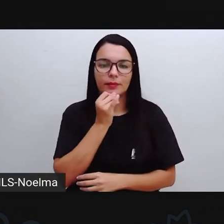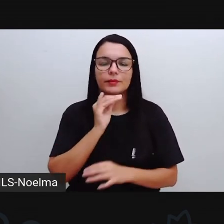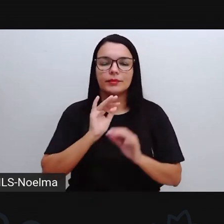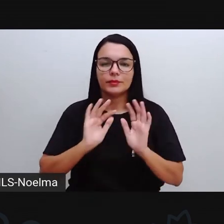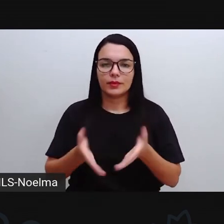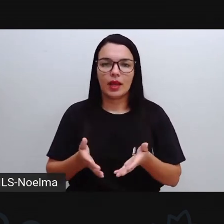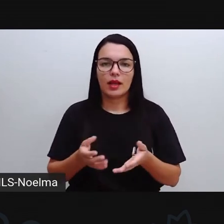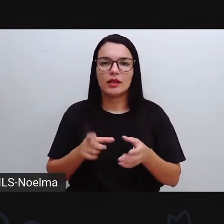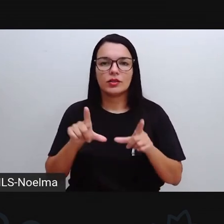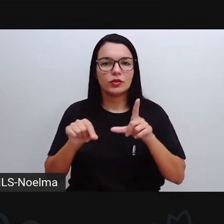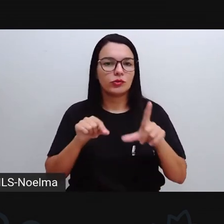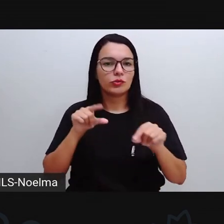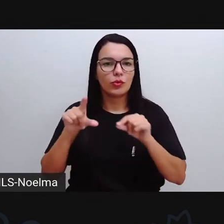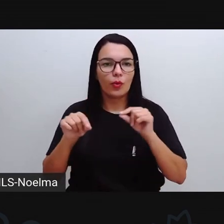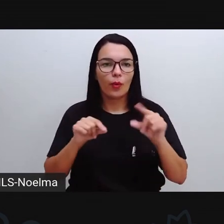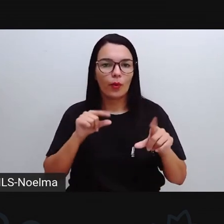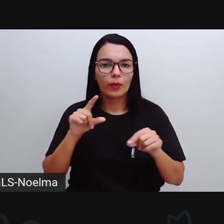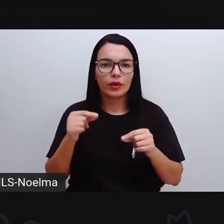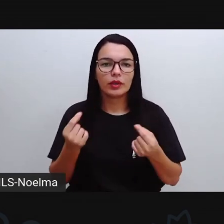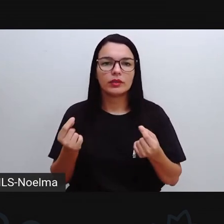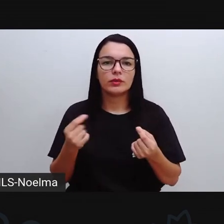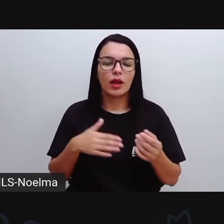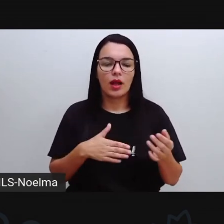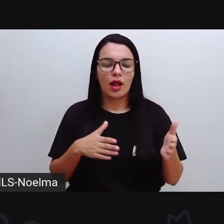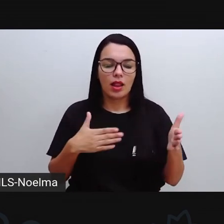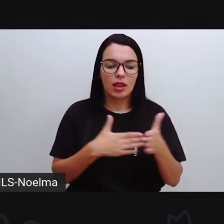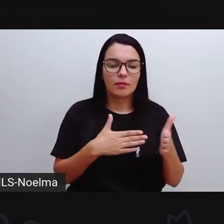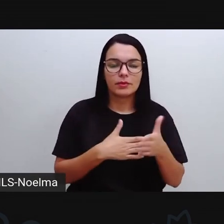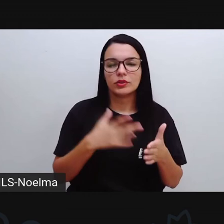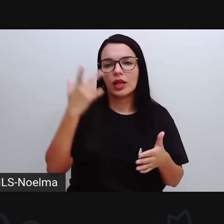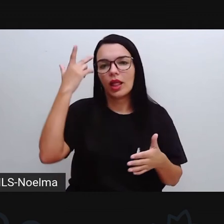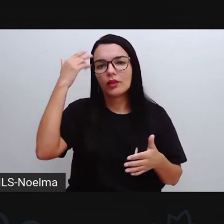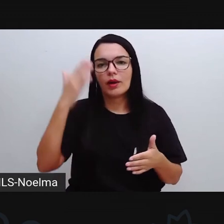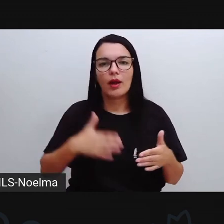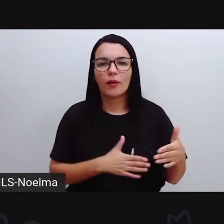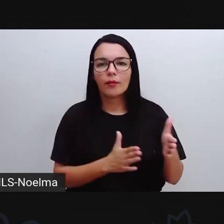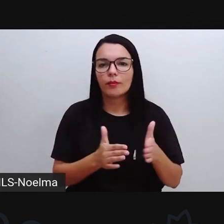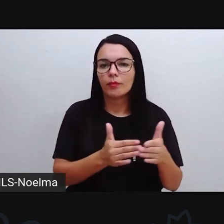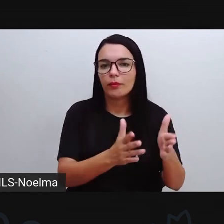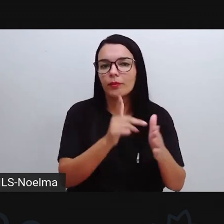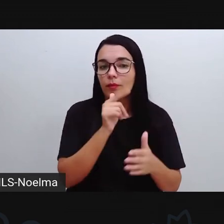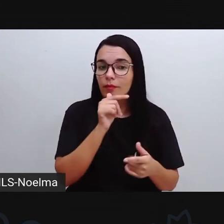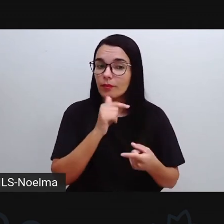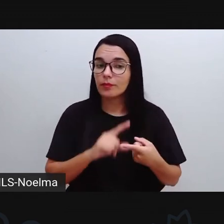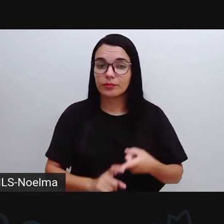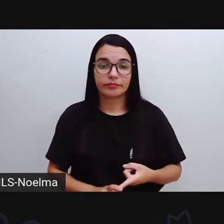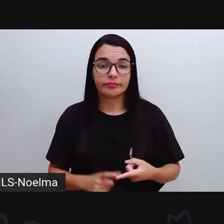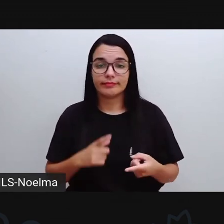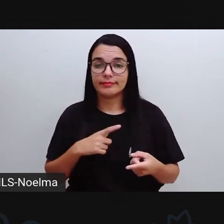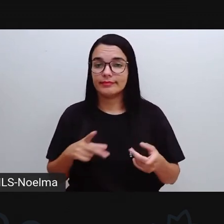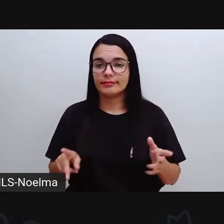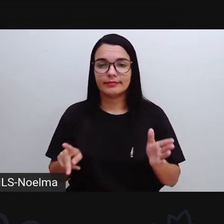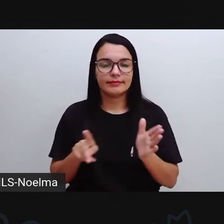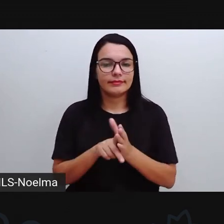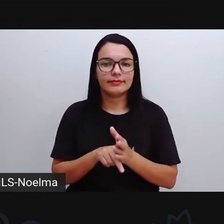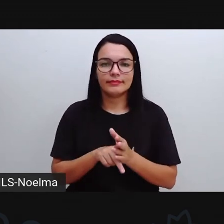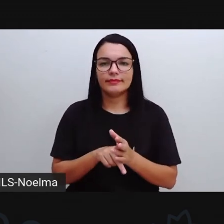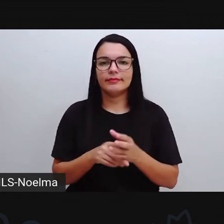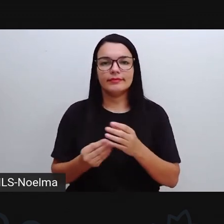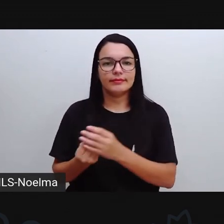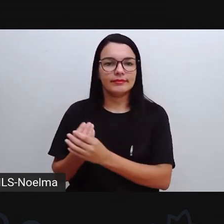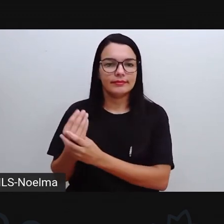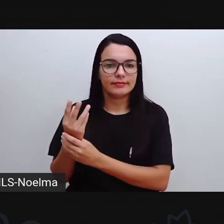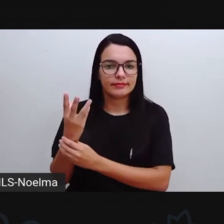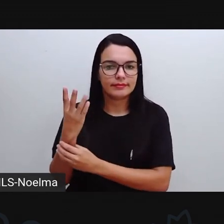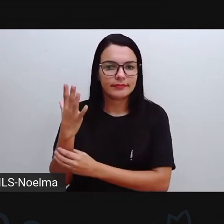definidos através desse limite natural, né? Bem característicos e existentes na época da